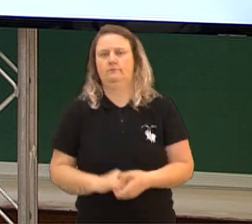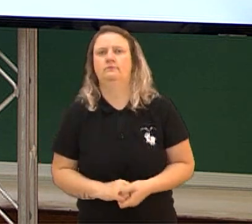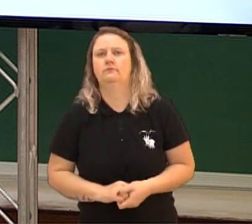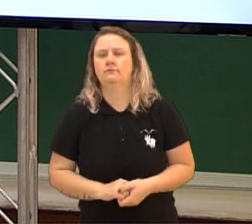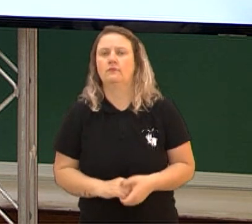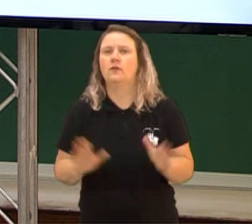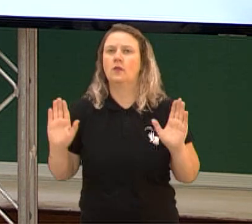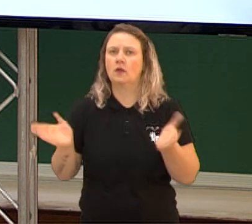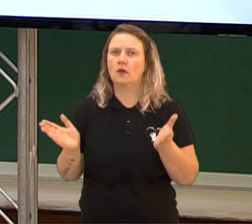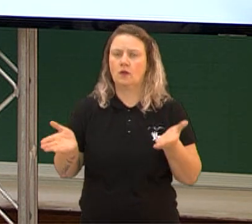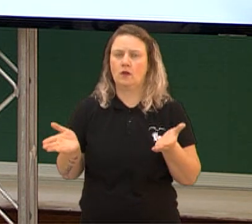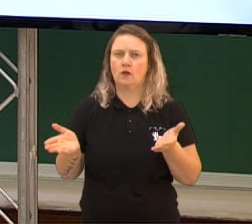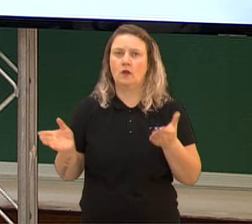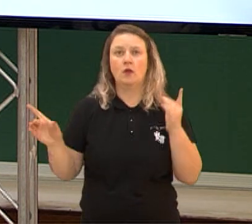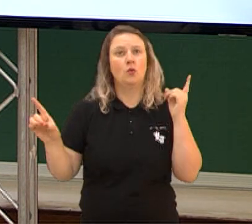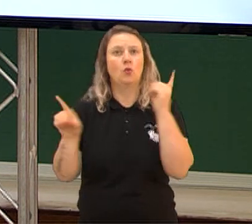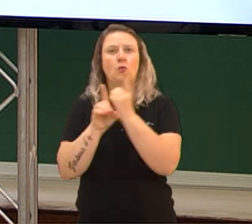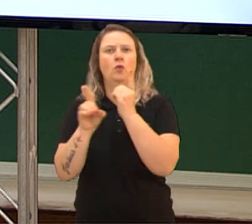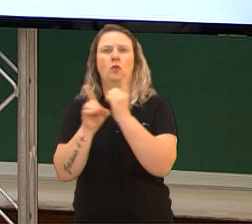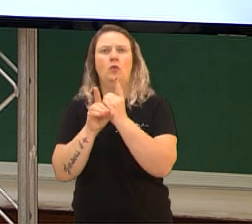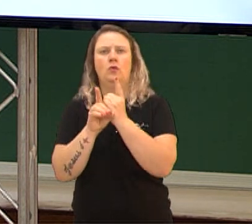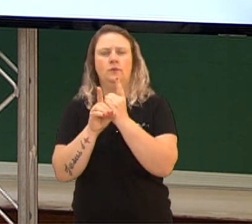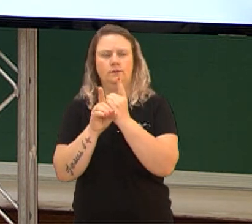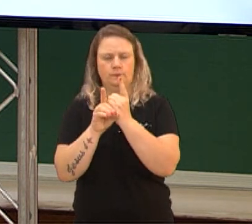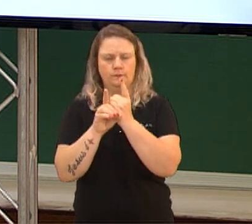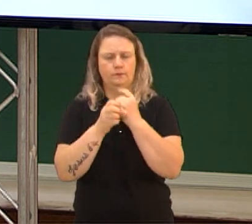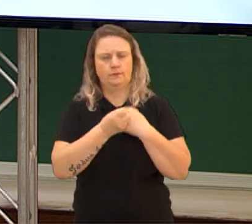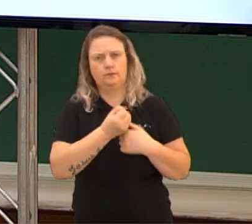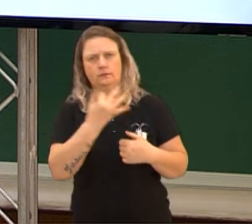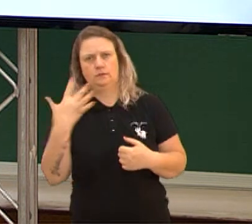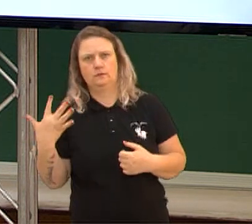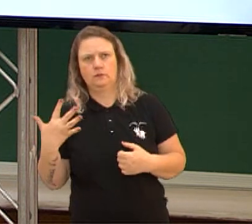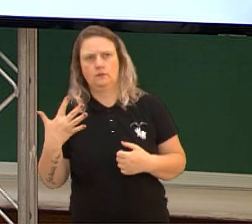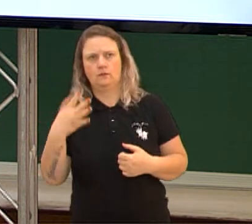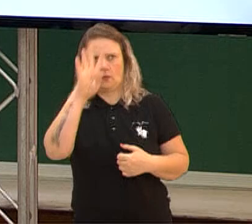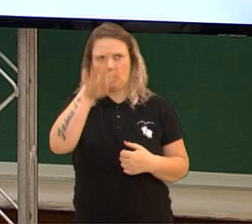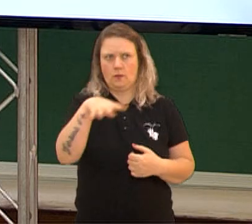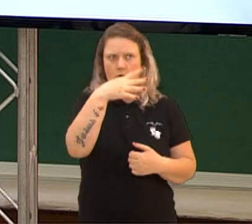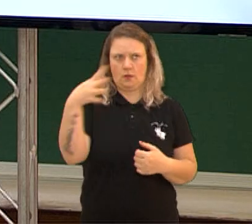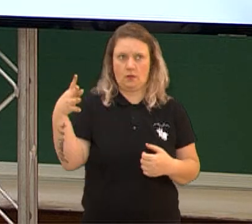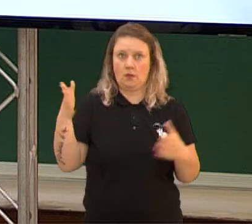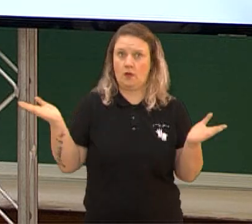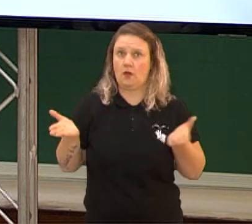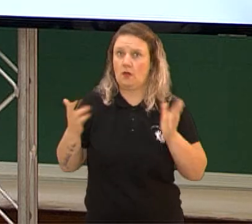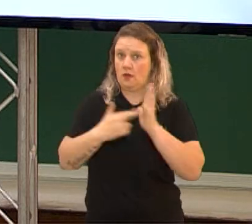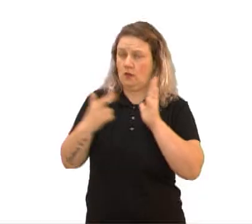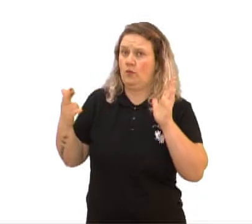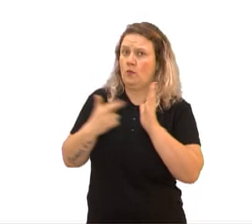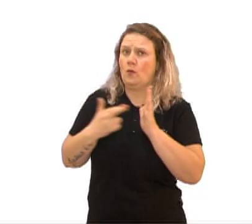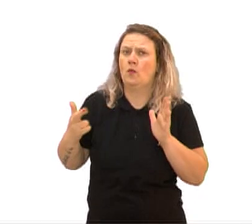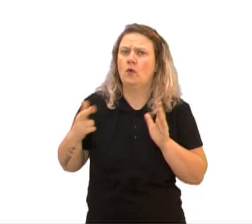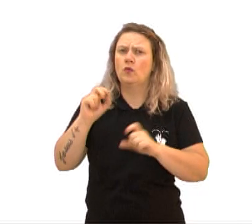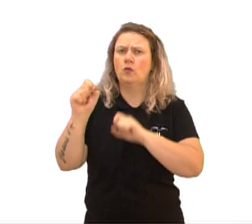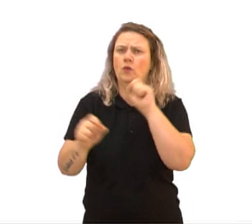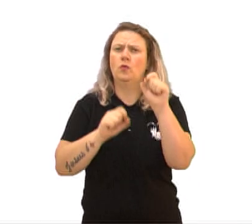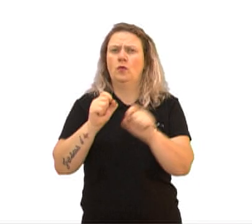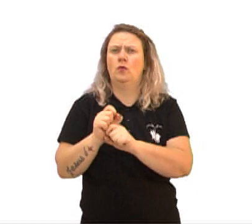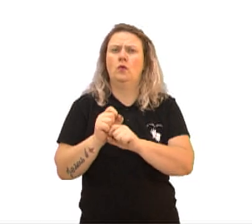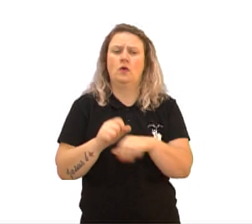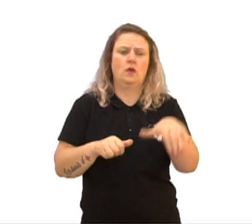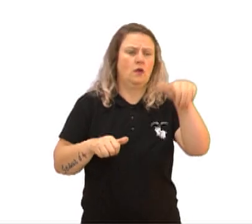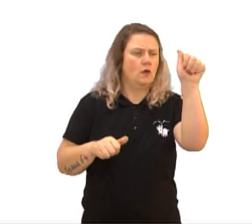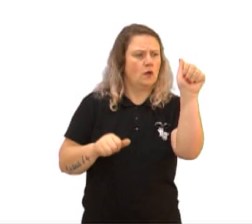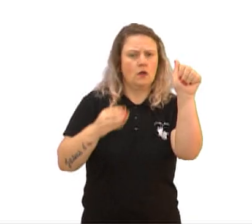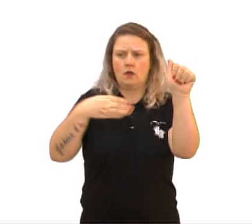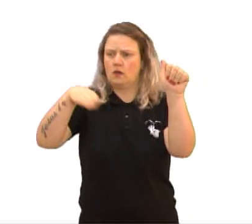matriz e depois encontro os elementos da matriz. Portanto, finish him. Qual é a resposta? Quais são os valores de A e B?